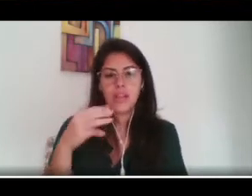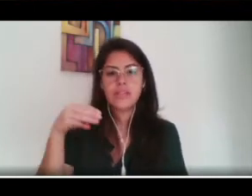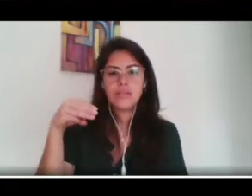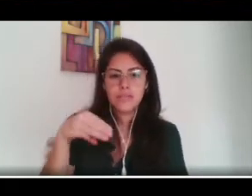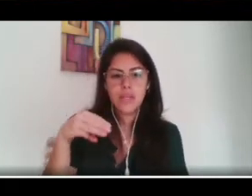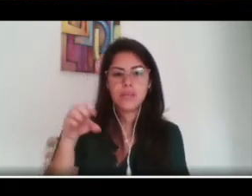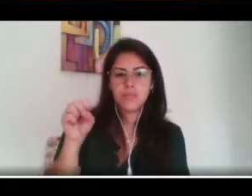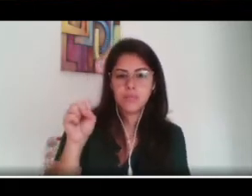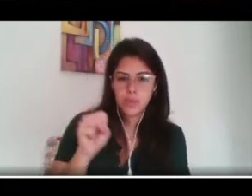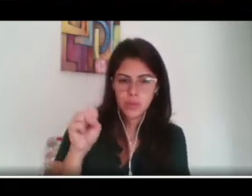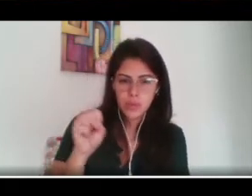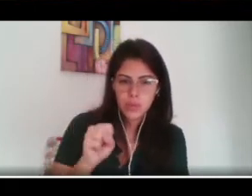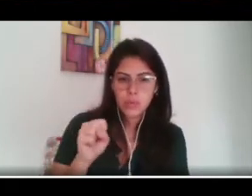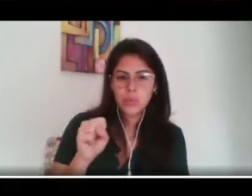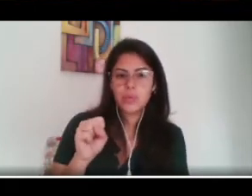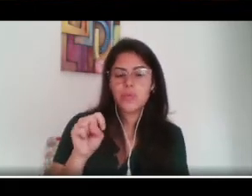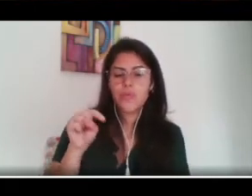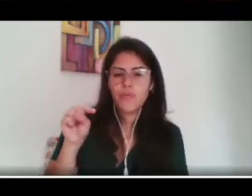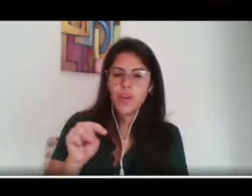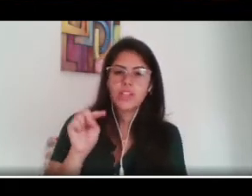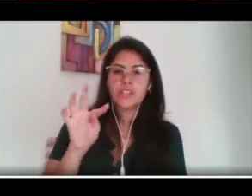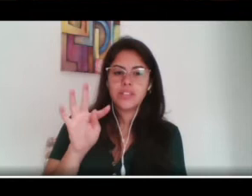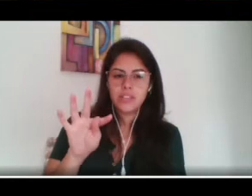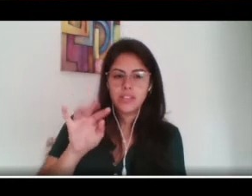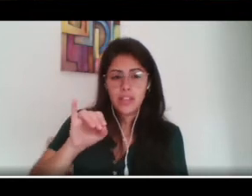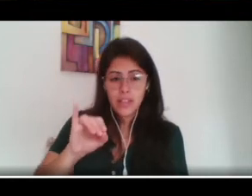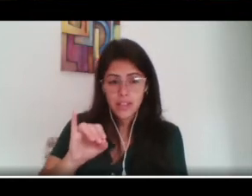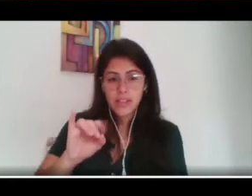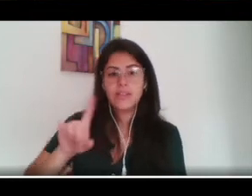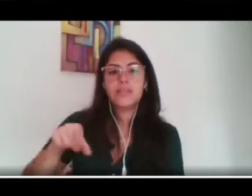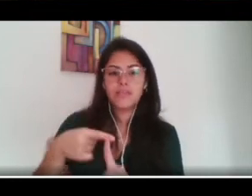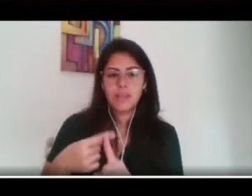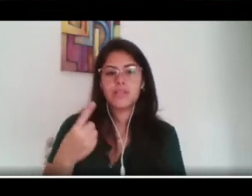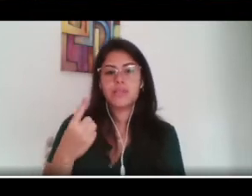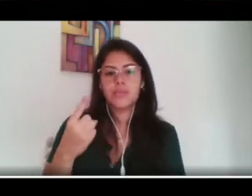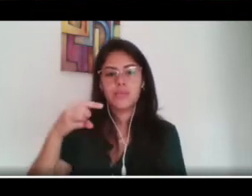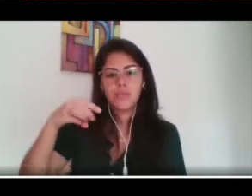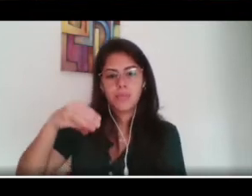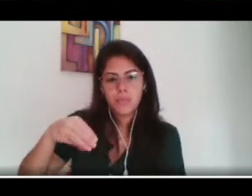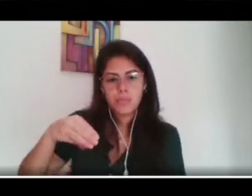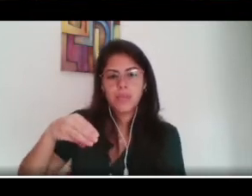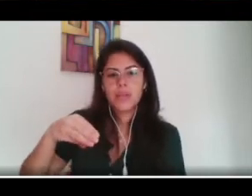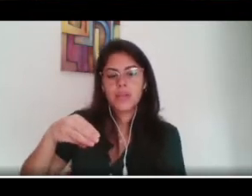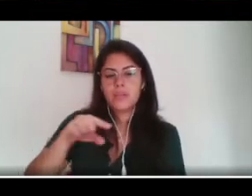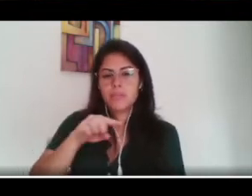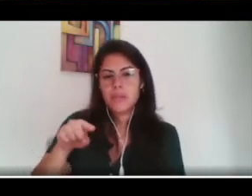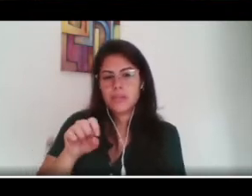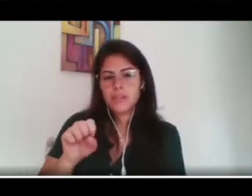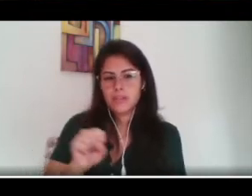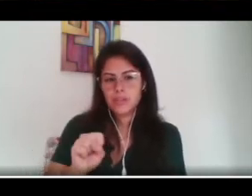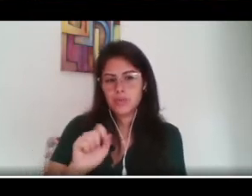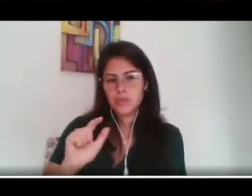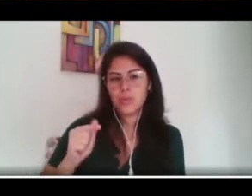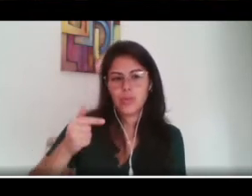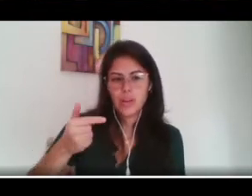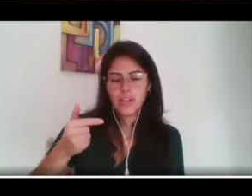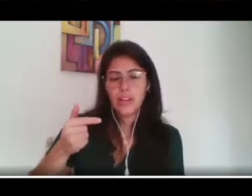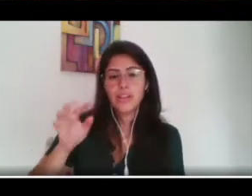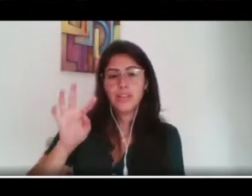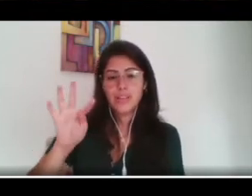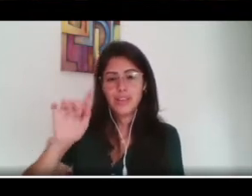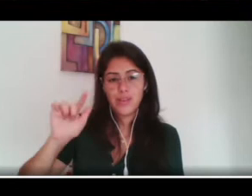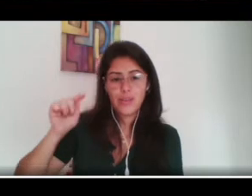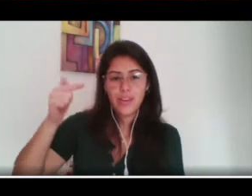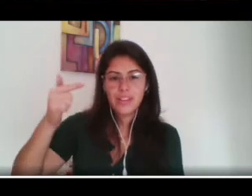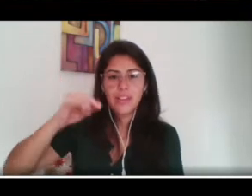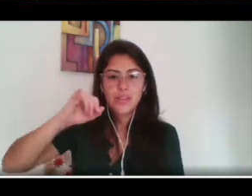i, mais 1 metro por segundo ao quadrado vezes t ao quadrado na direção j. Então, a primeira coisa que eu quero que vocês